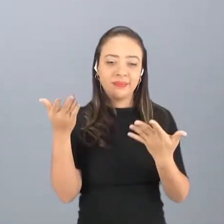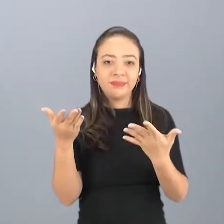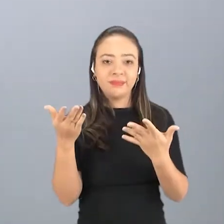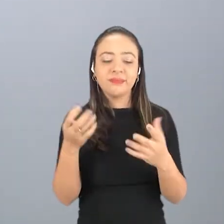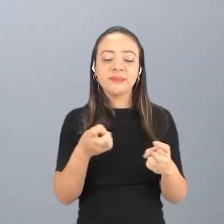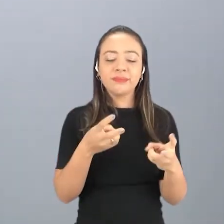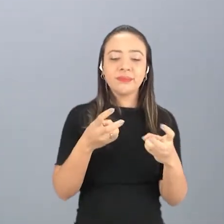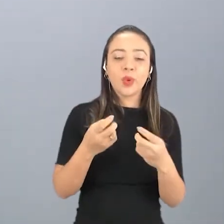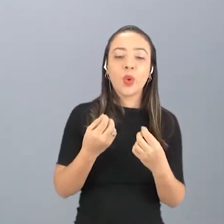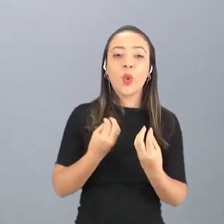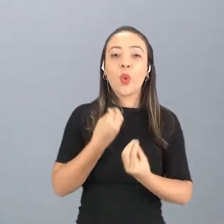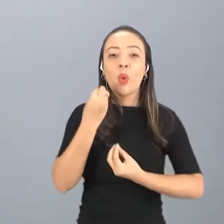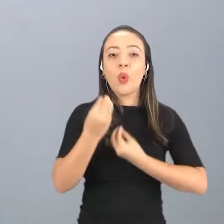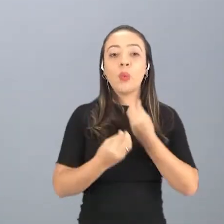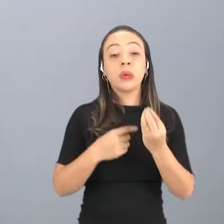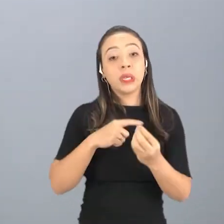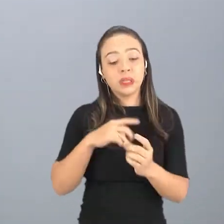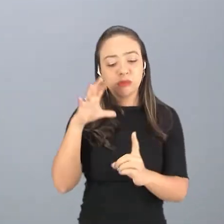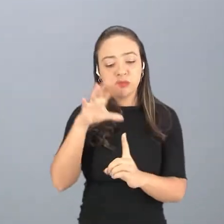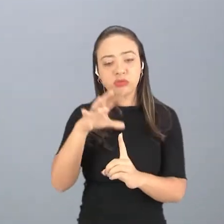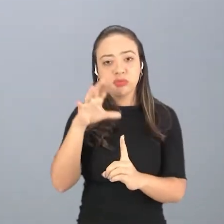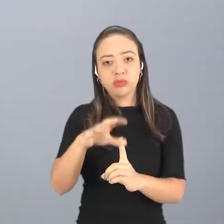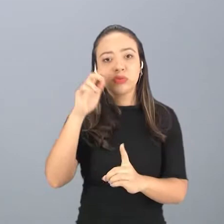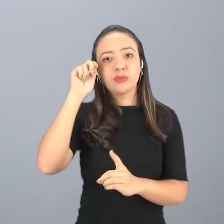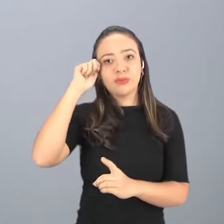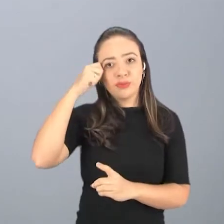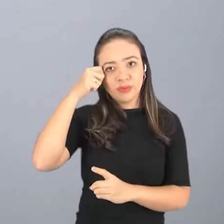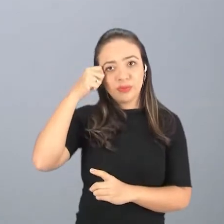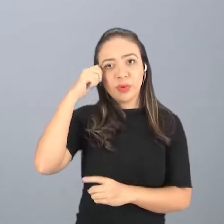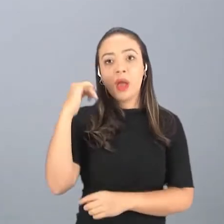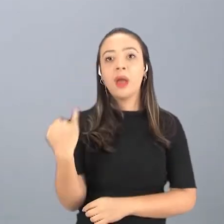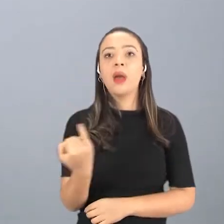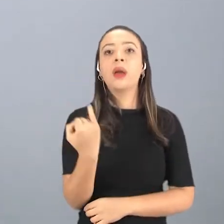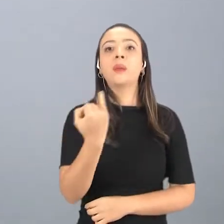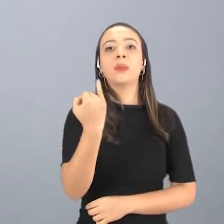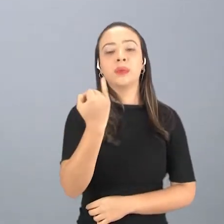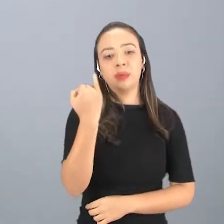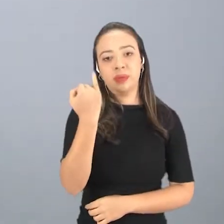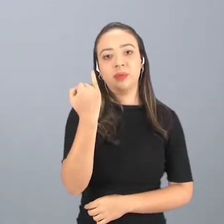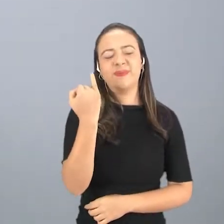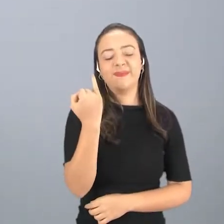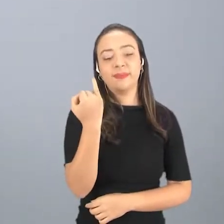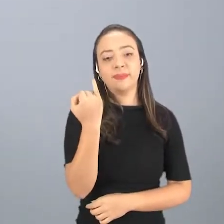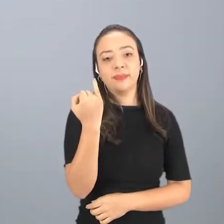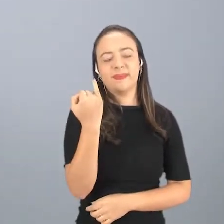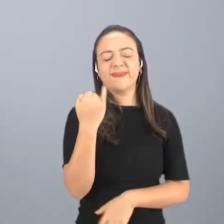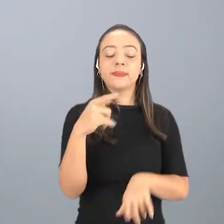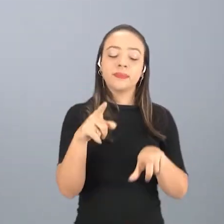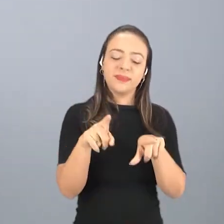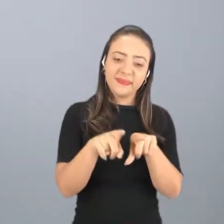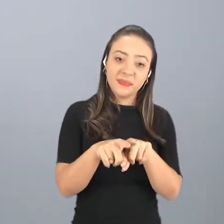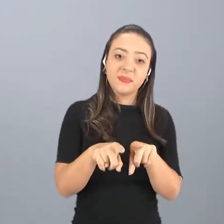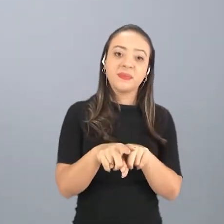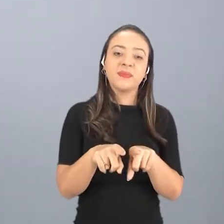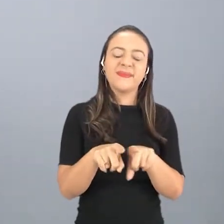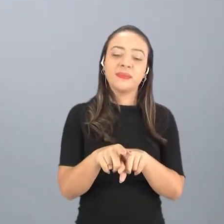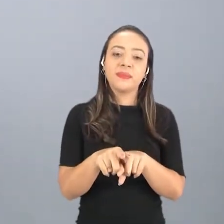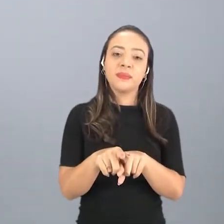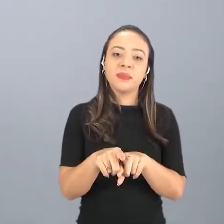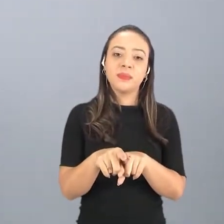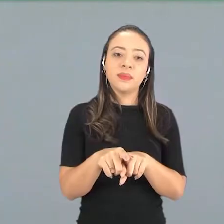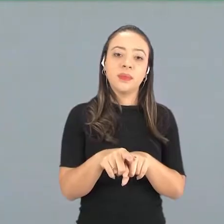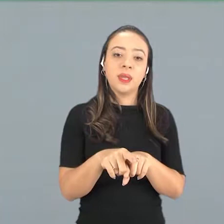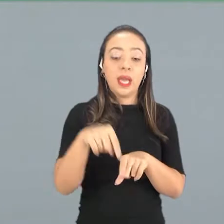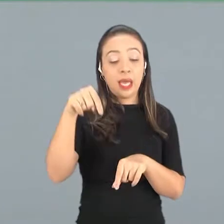a influência africana também foi importante e foi também, assim, predominante na questão da